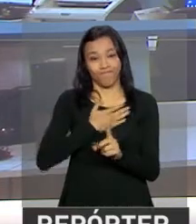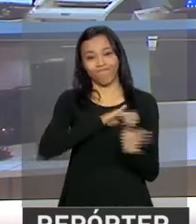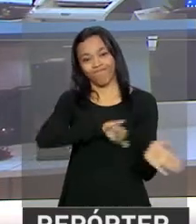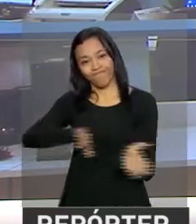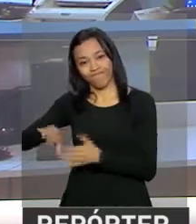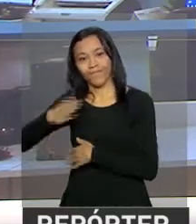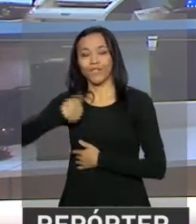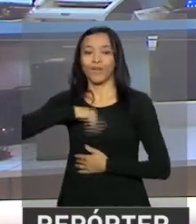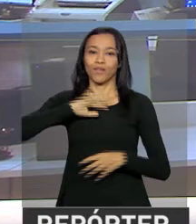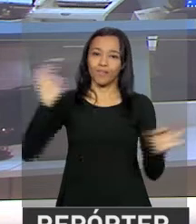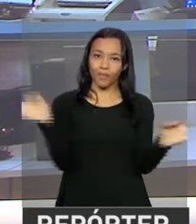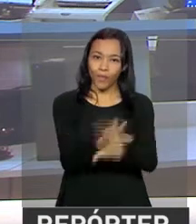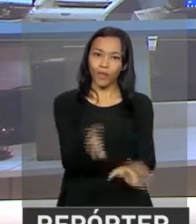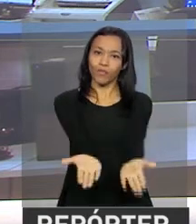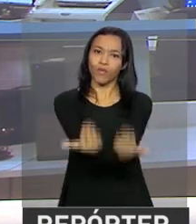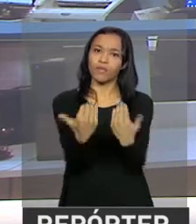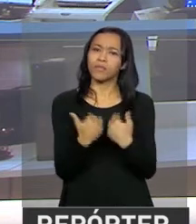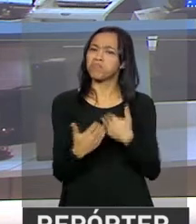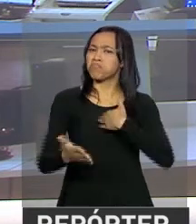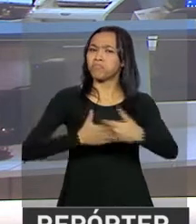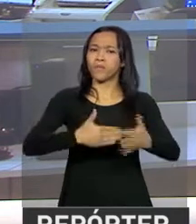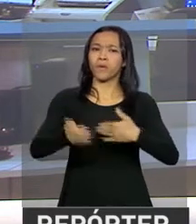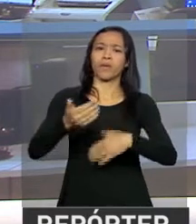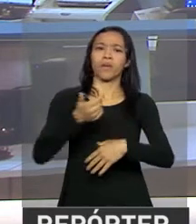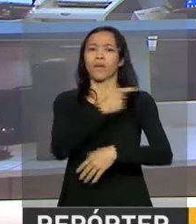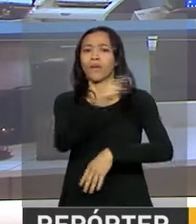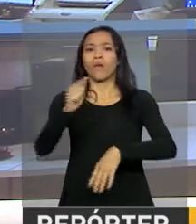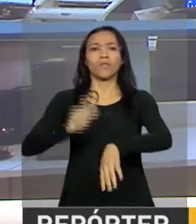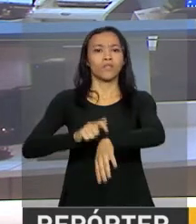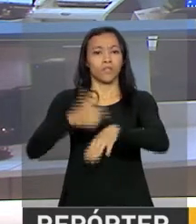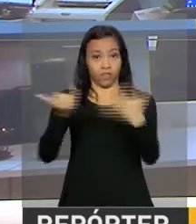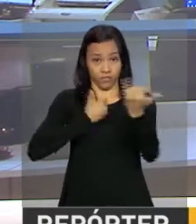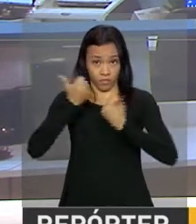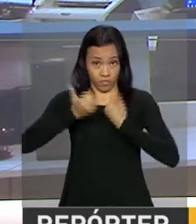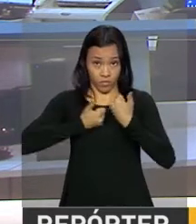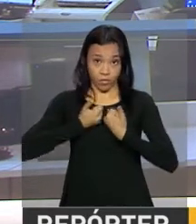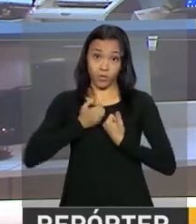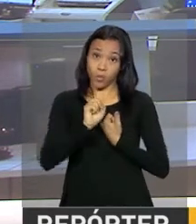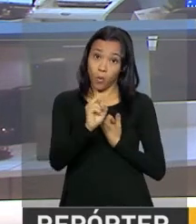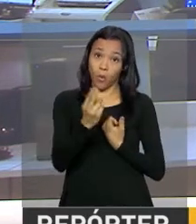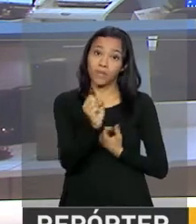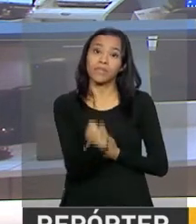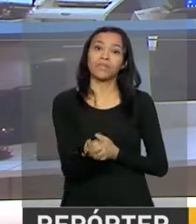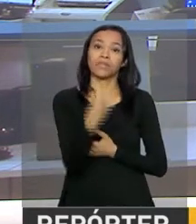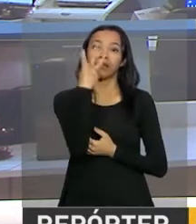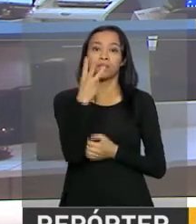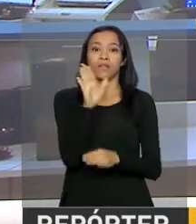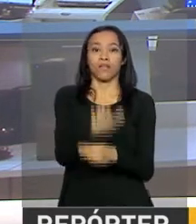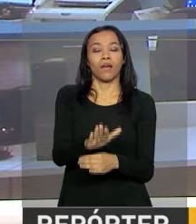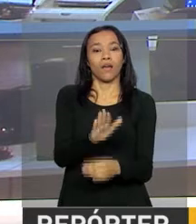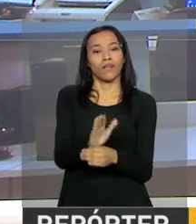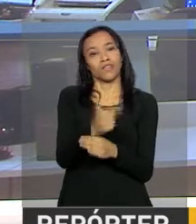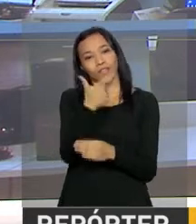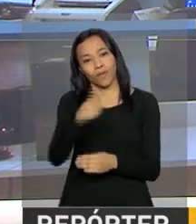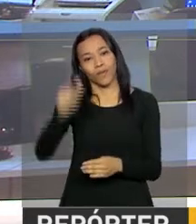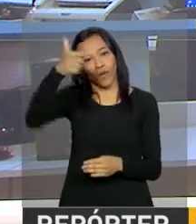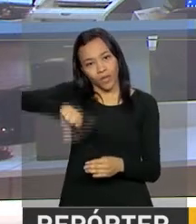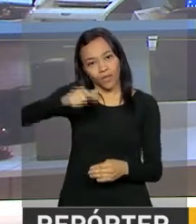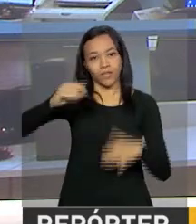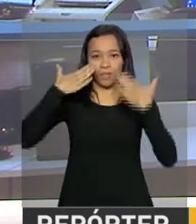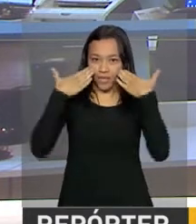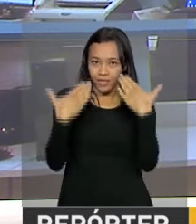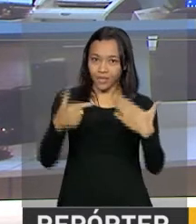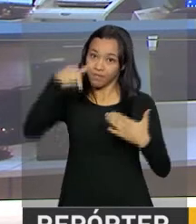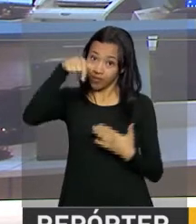nós ficamos por aqui, voltamos a qualquer momento com outras informações ou às 15h na próxima edição